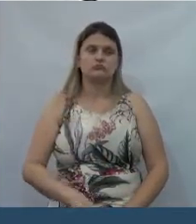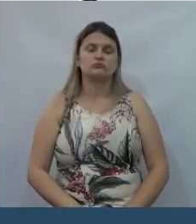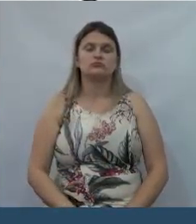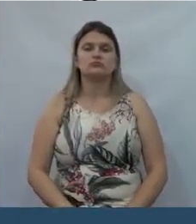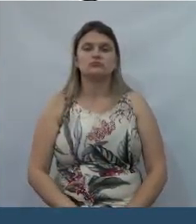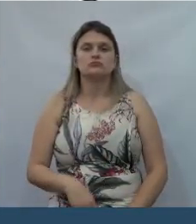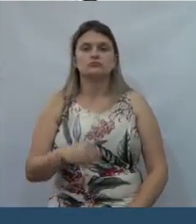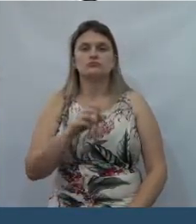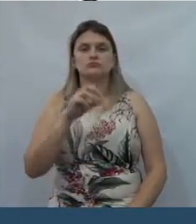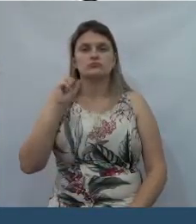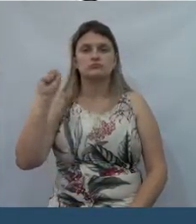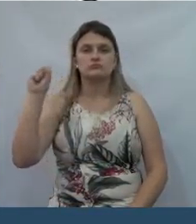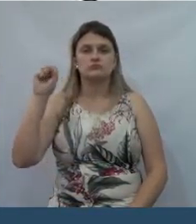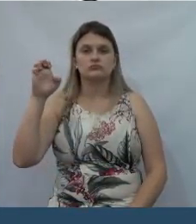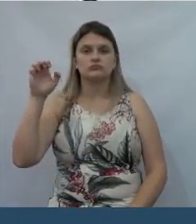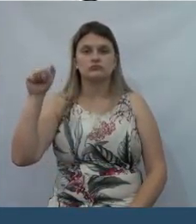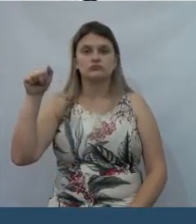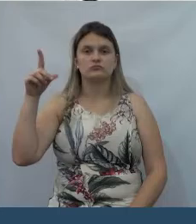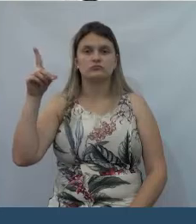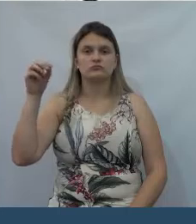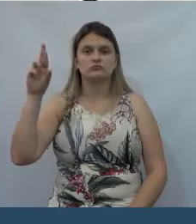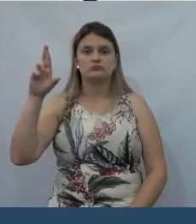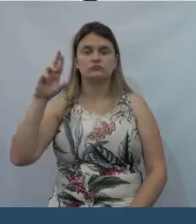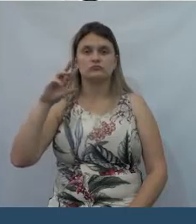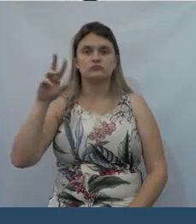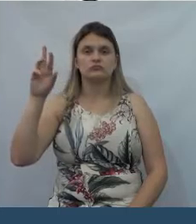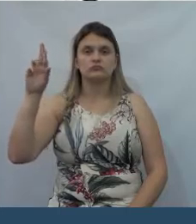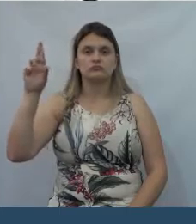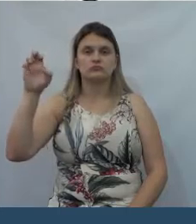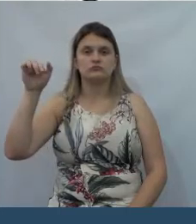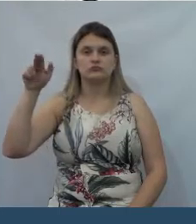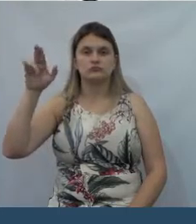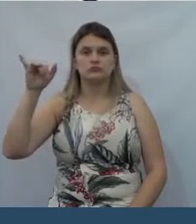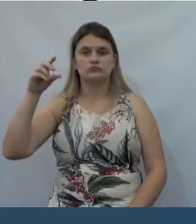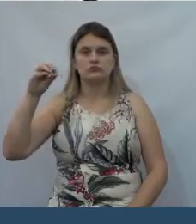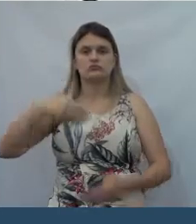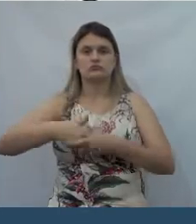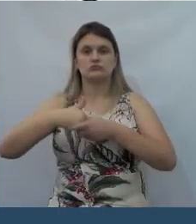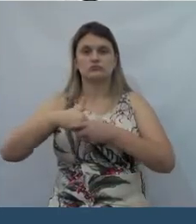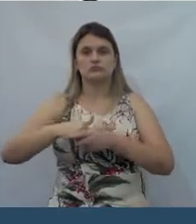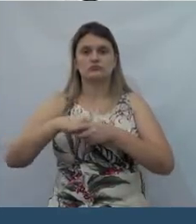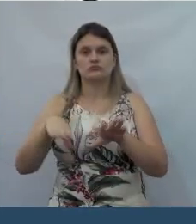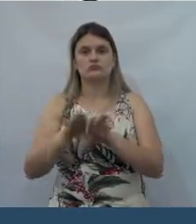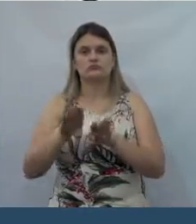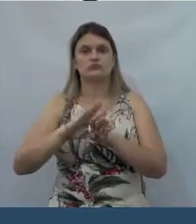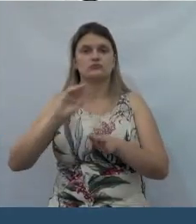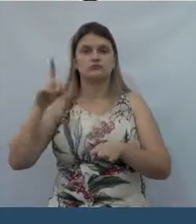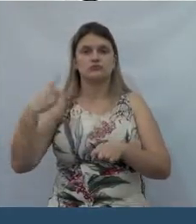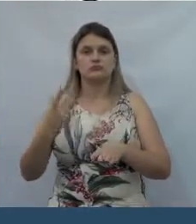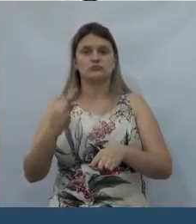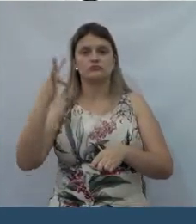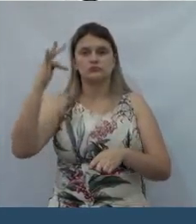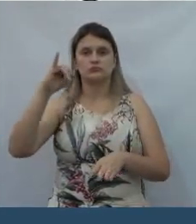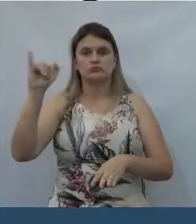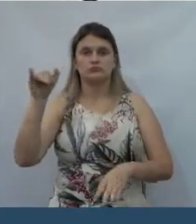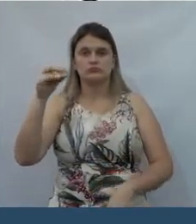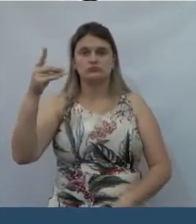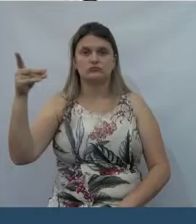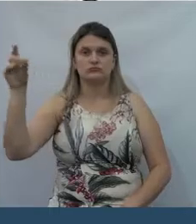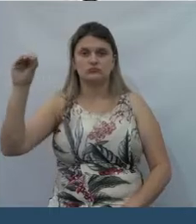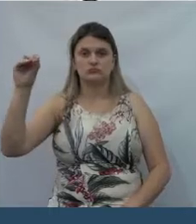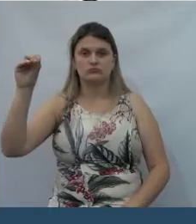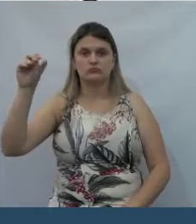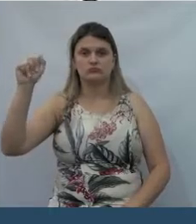do senador Requião, parabenizando a todos, assim como do deputado federal João Arruda e do deputado estadual